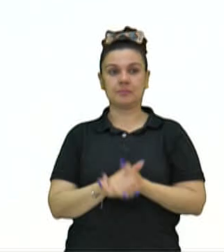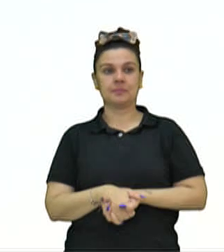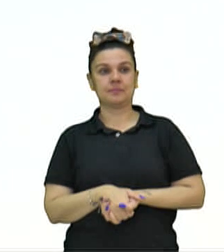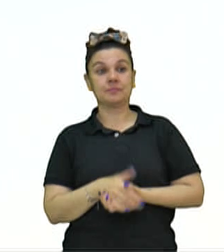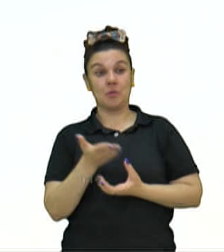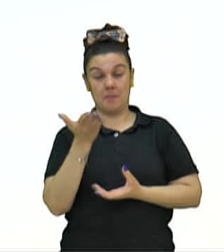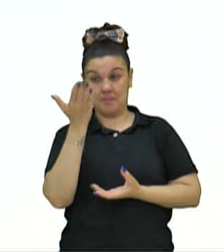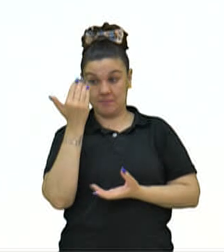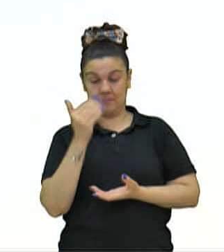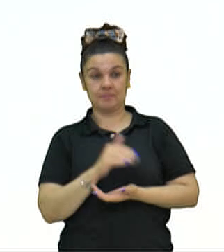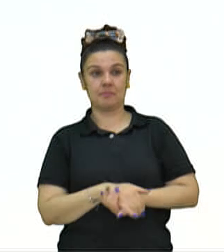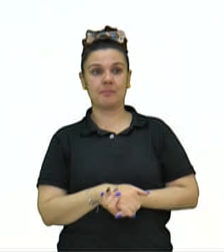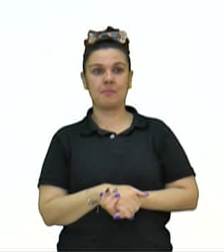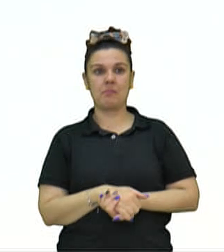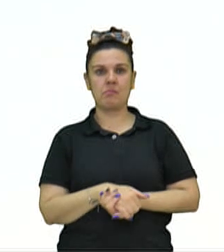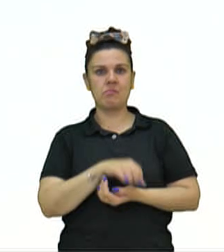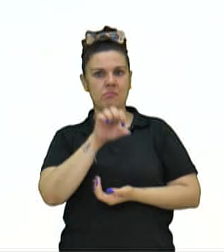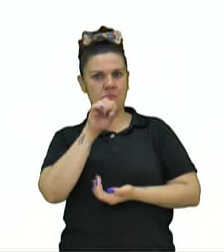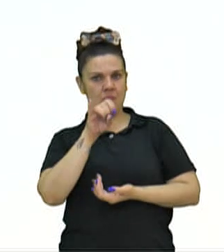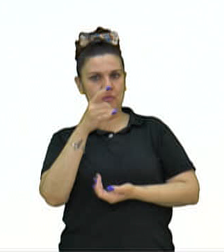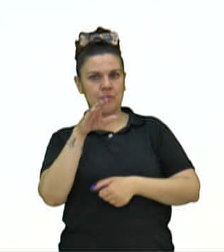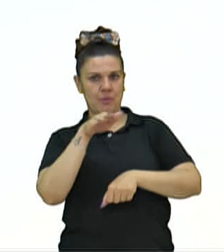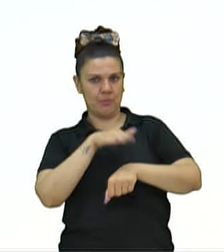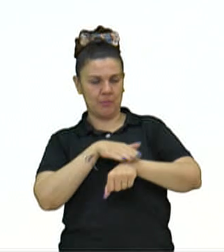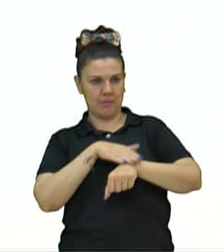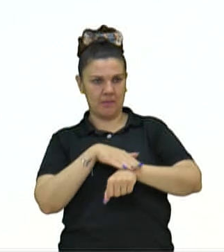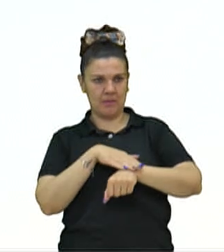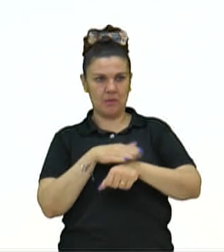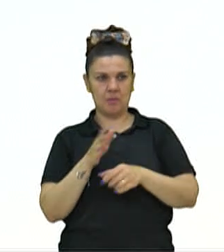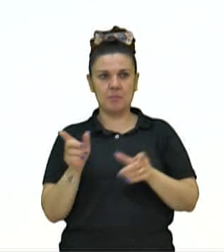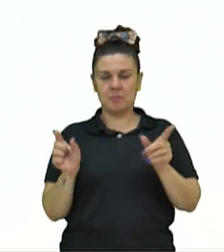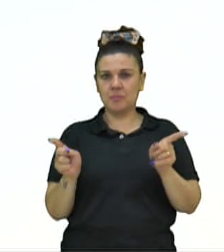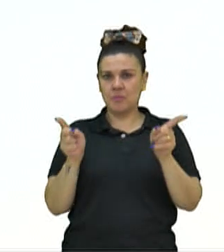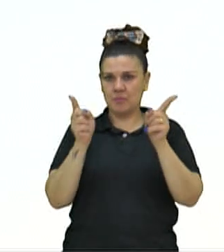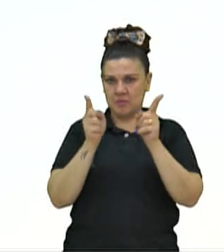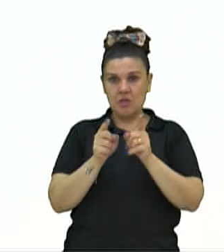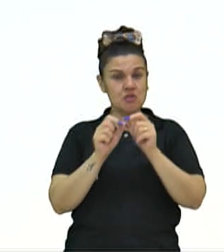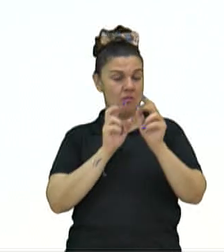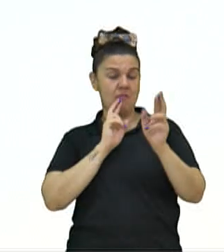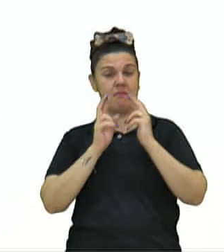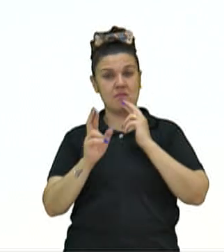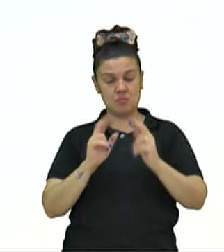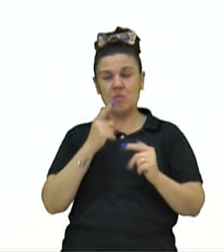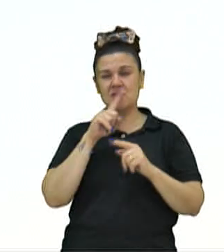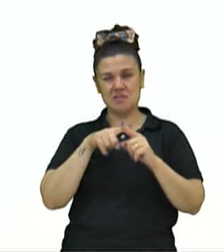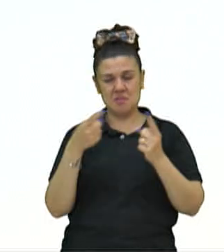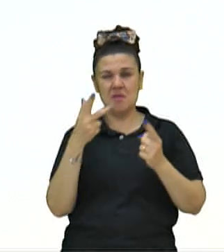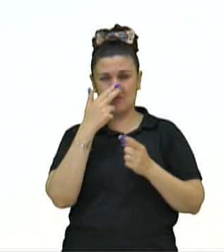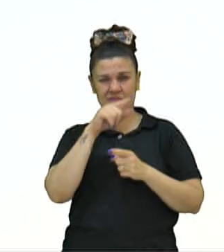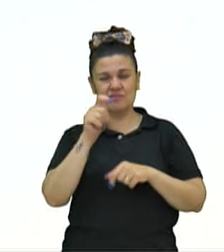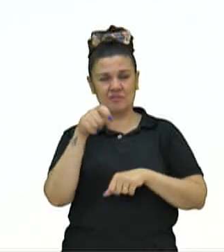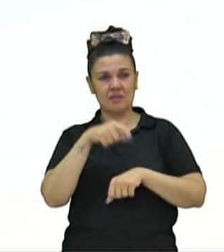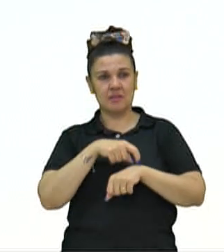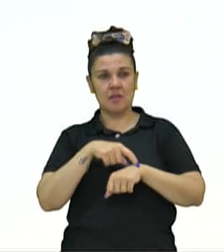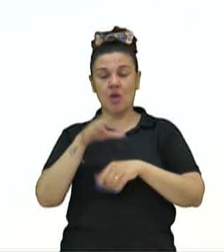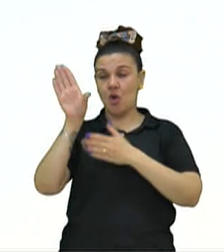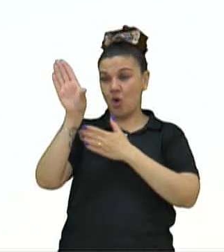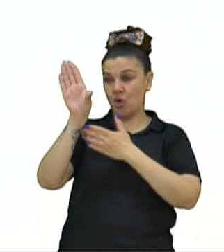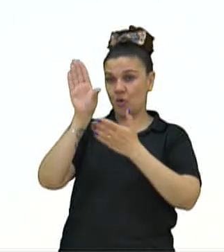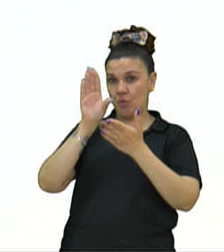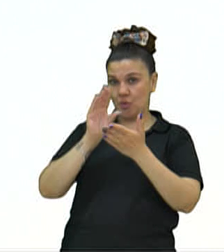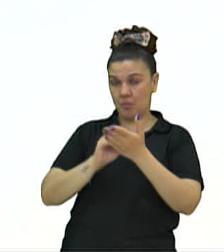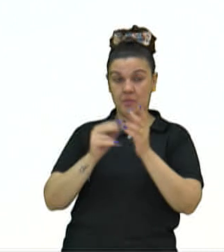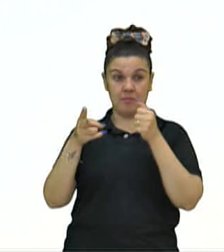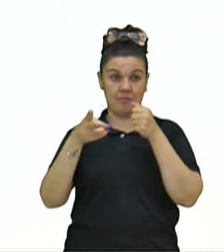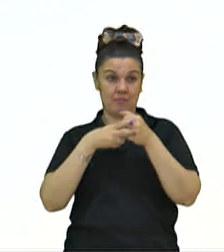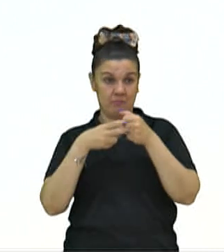no passado. Se o teu tempo, você achar que não é muito, você coloca só as respostas, tá? Faz o seguinte, copia o